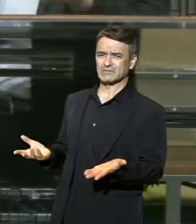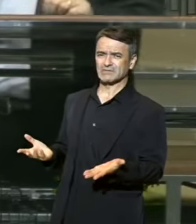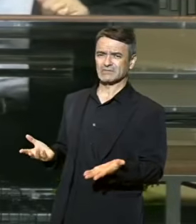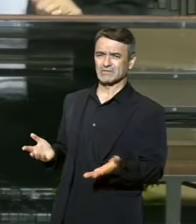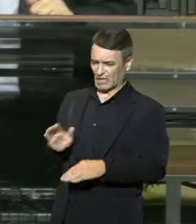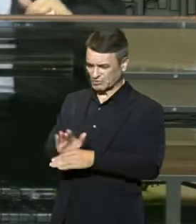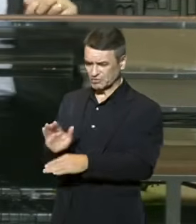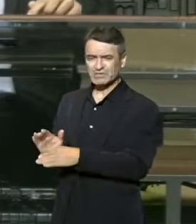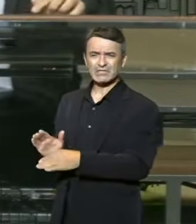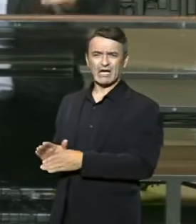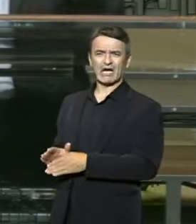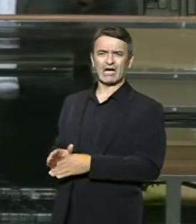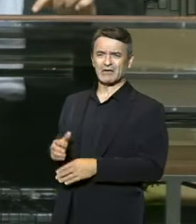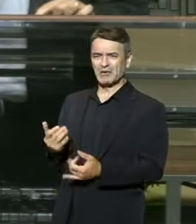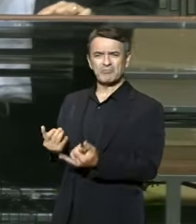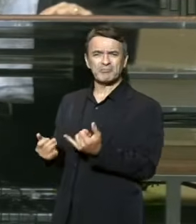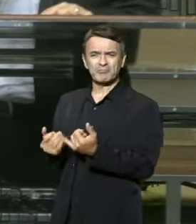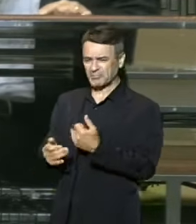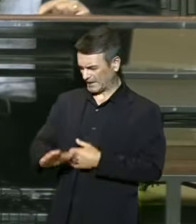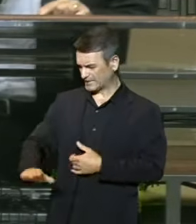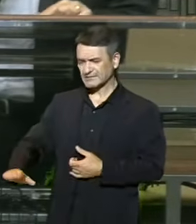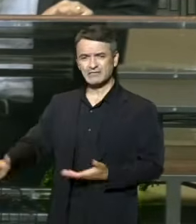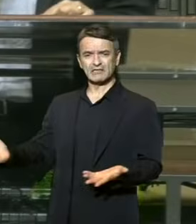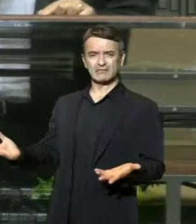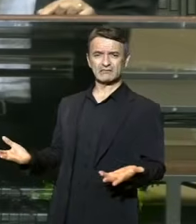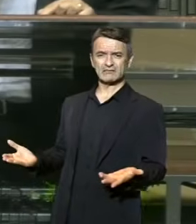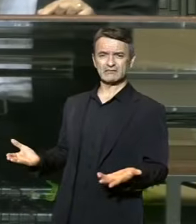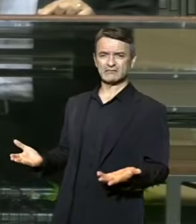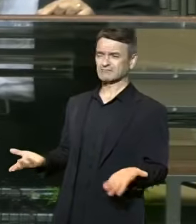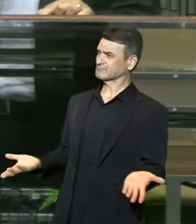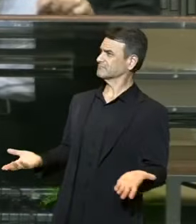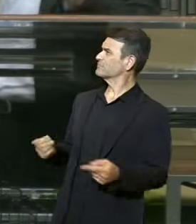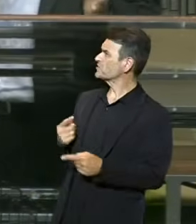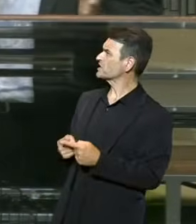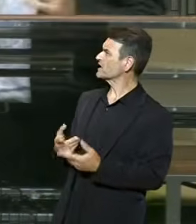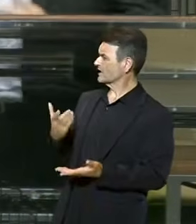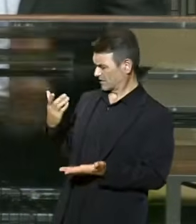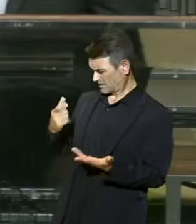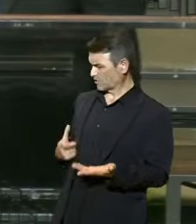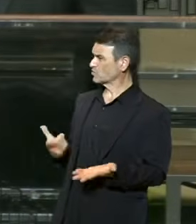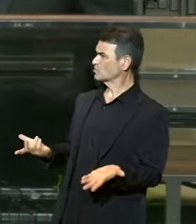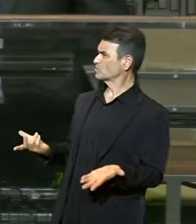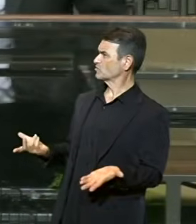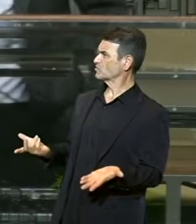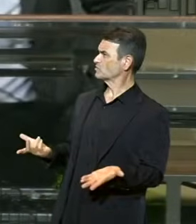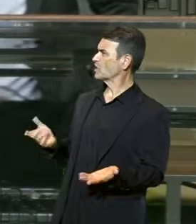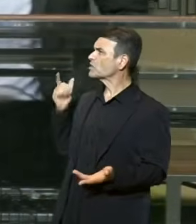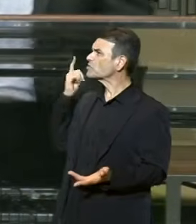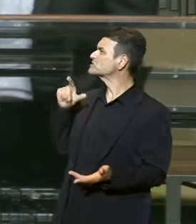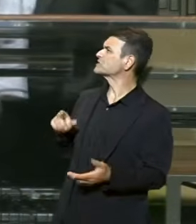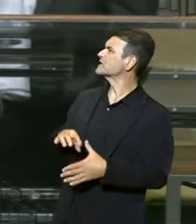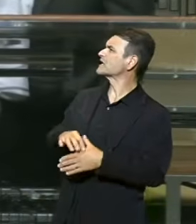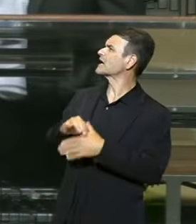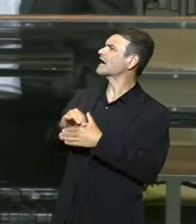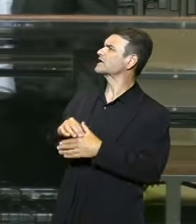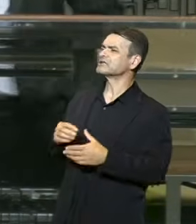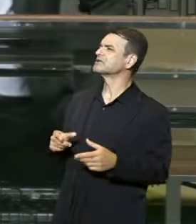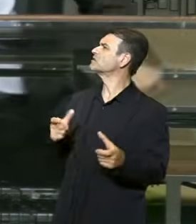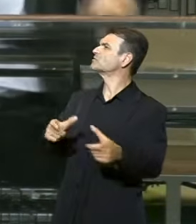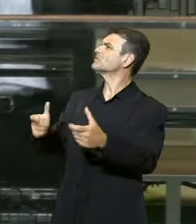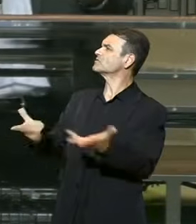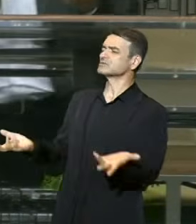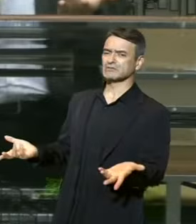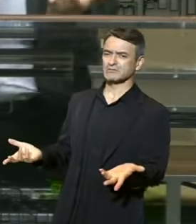como criancinhas para a terra que juraste dar aos seus antepassados. Onde poderia eu conseguir carne para dar para todo esse